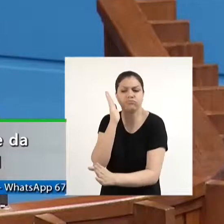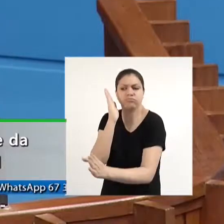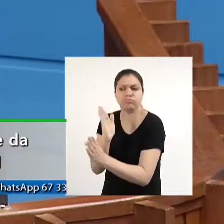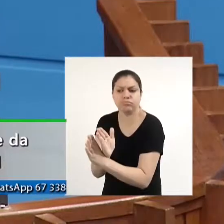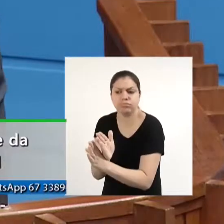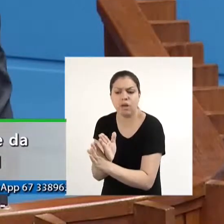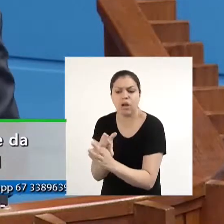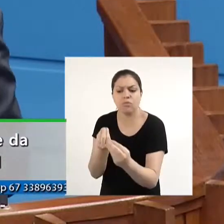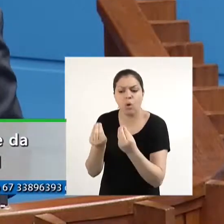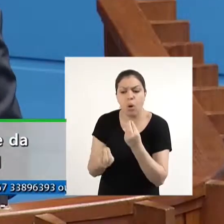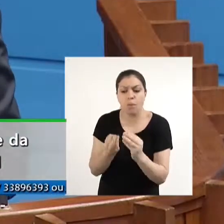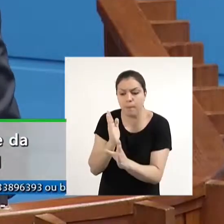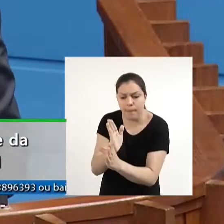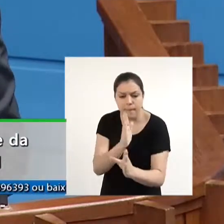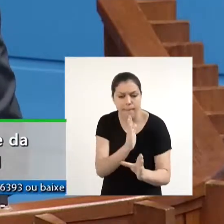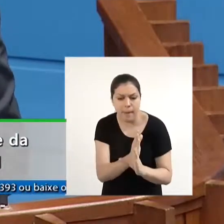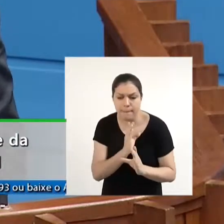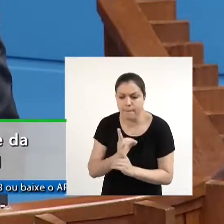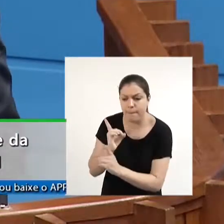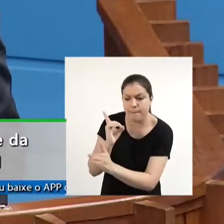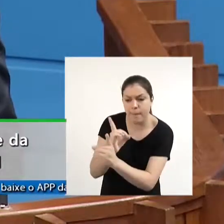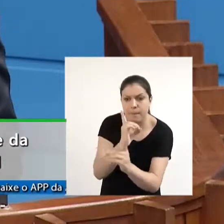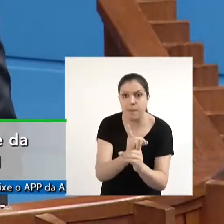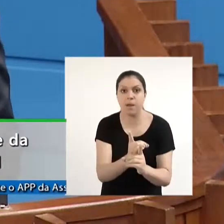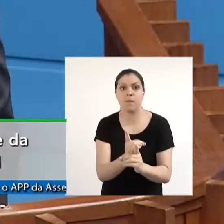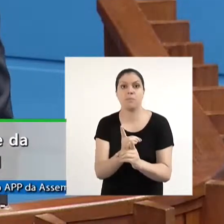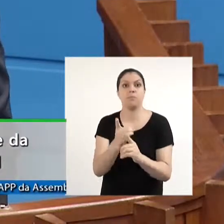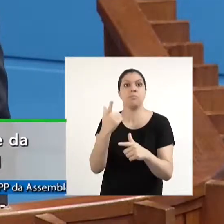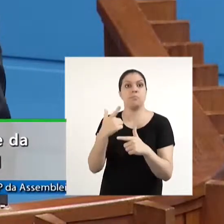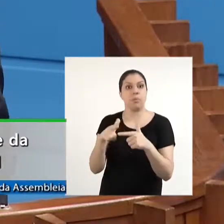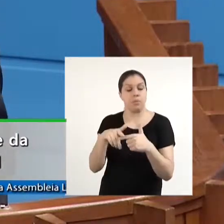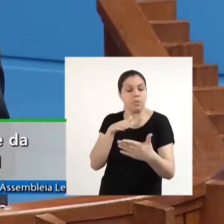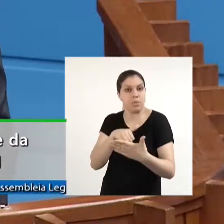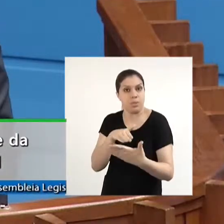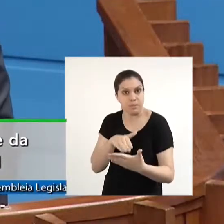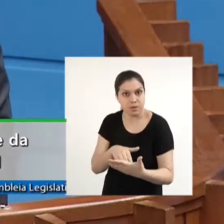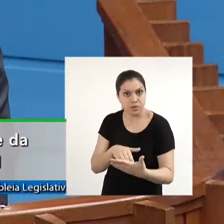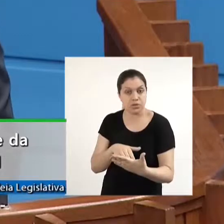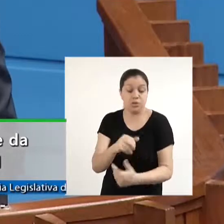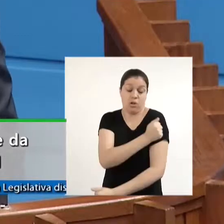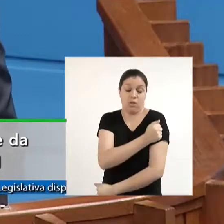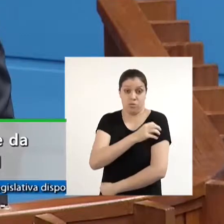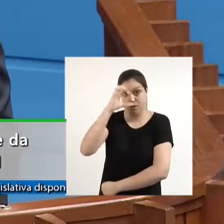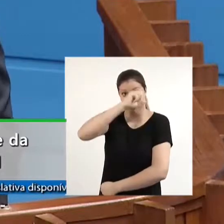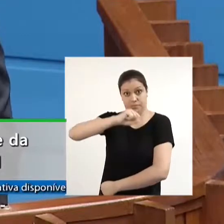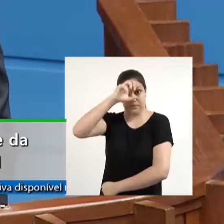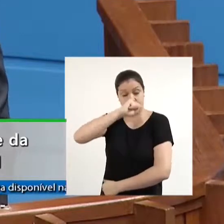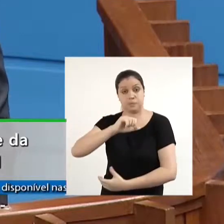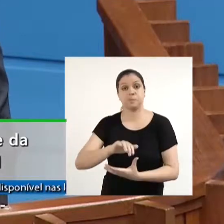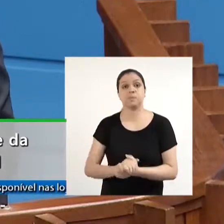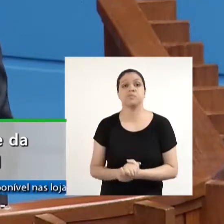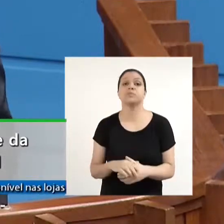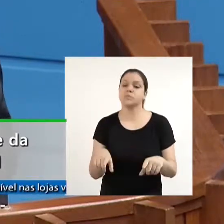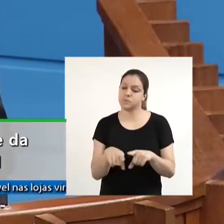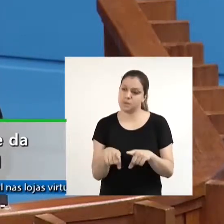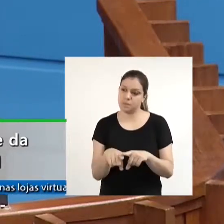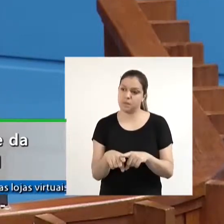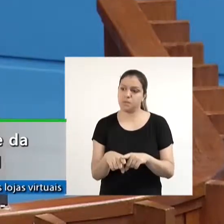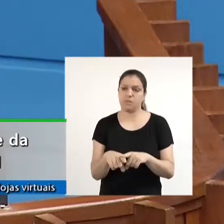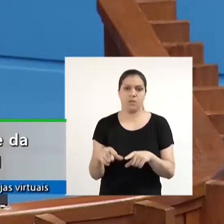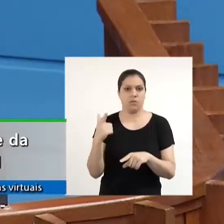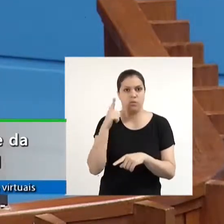das dificuldades de aprendizagem dos transtornos funcionais de aprendizagem, também para realizar os encaminhamentos